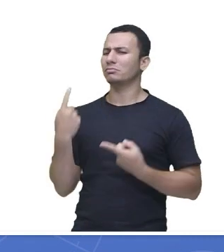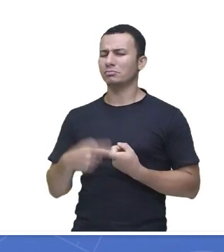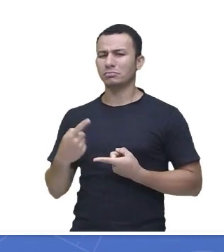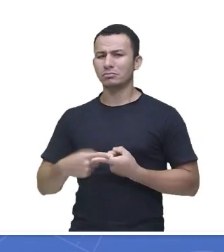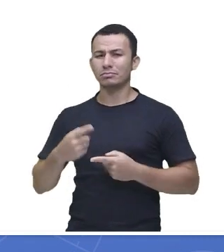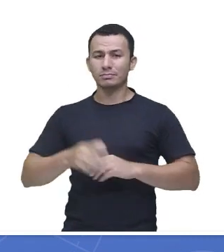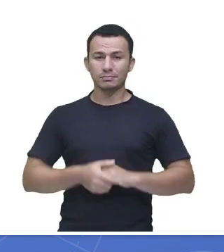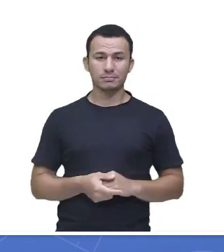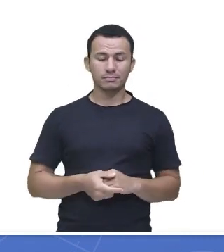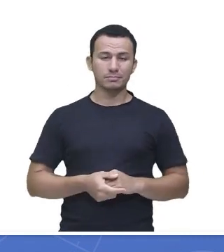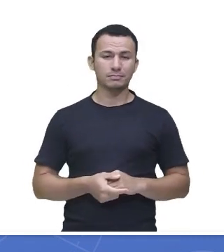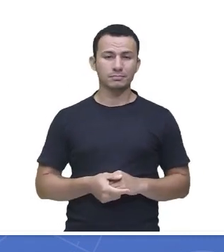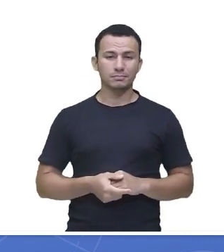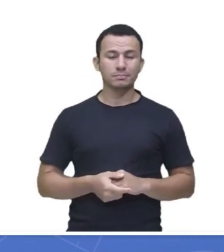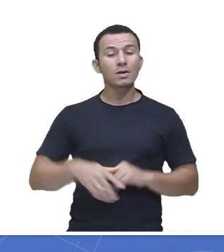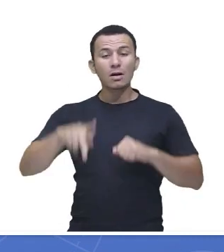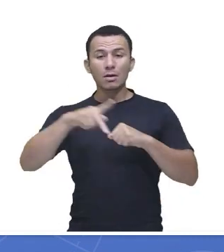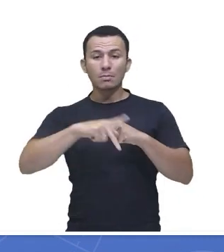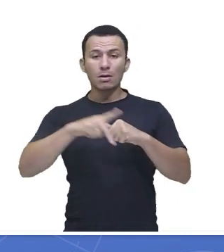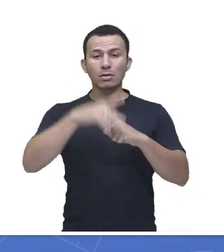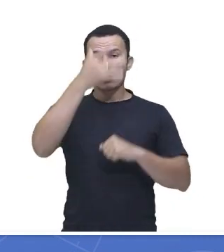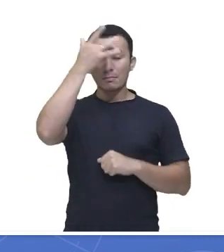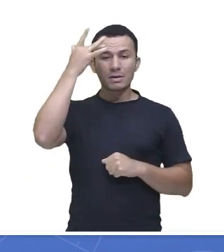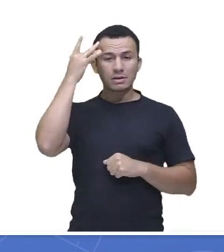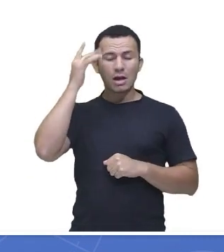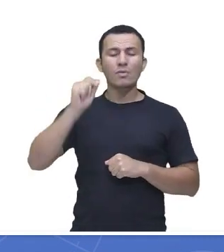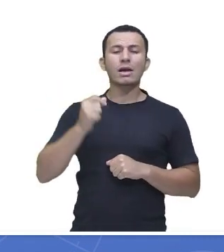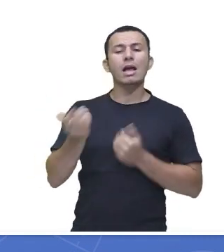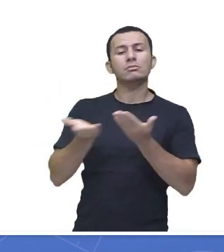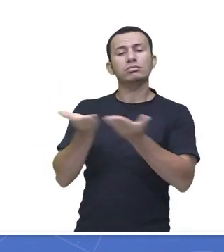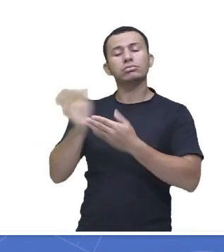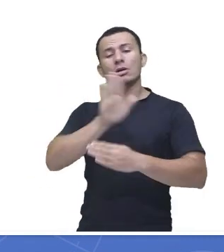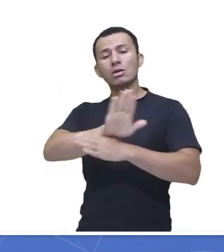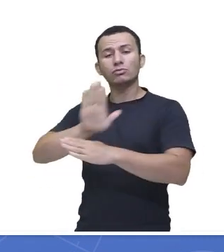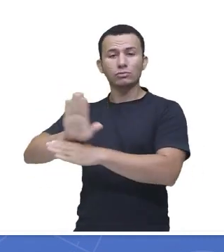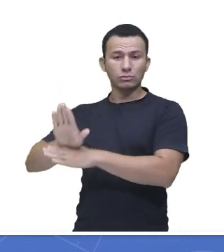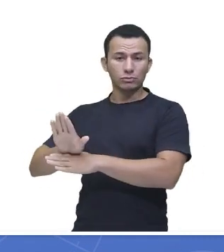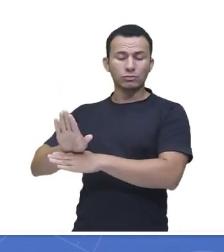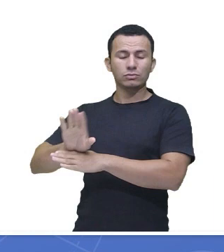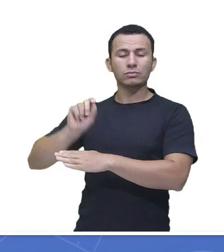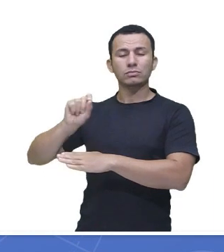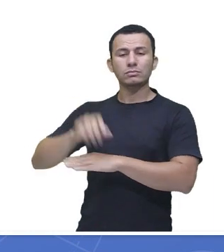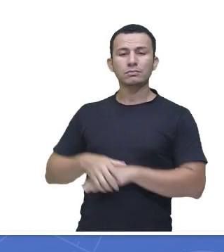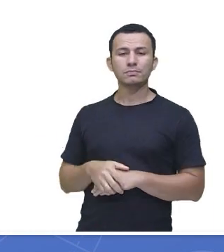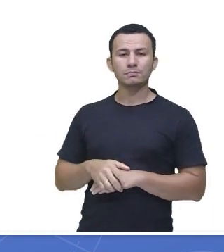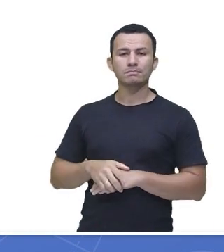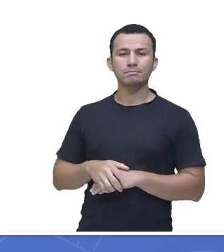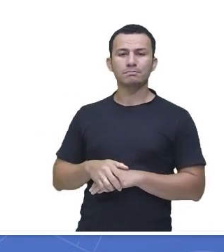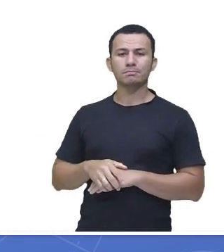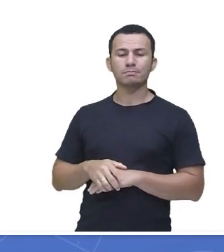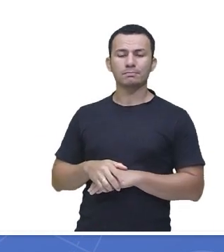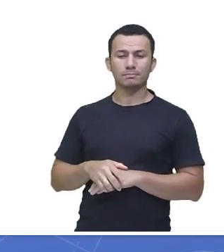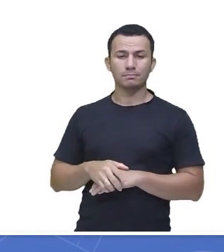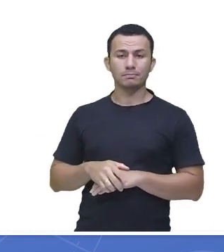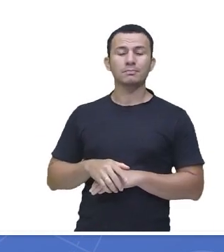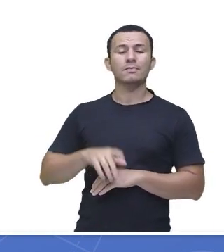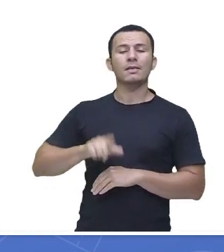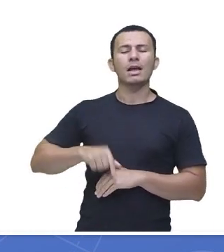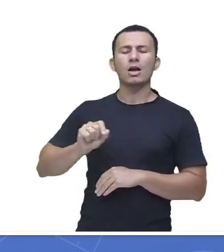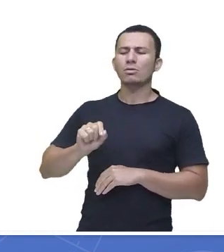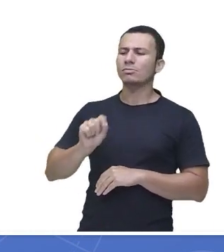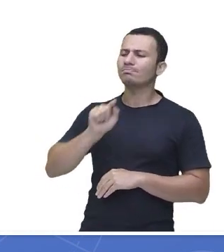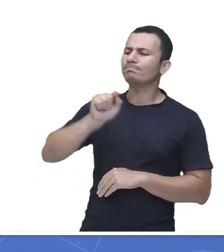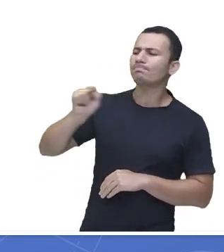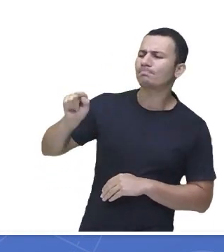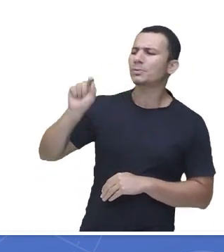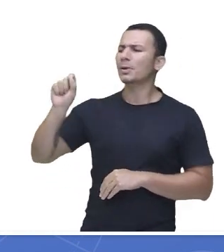pronomes pessoais, de um modo geral, eles nos auxiliam ao quê? A indicar as pessoas no